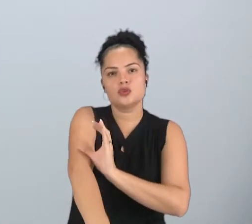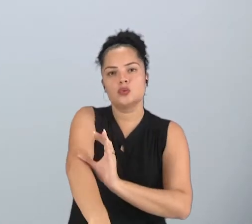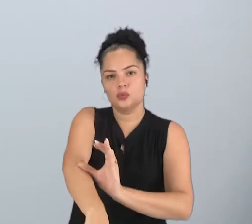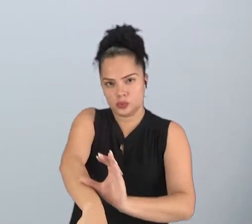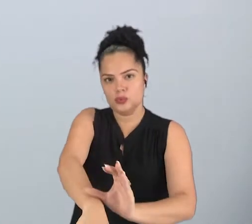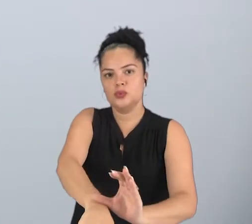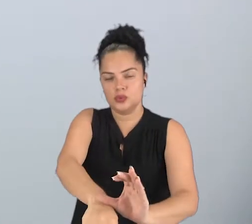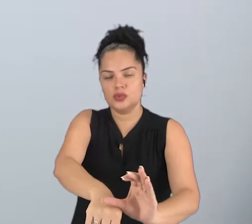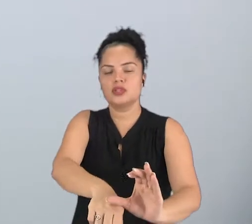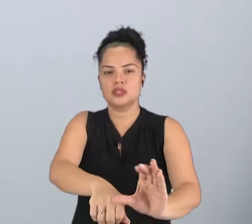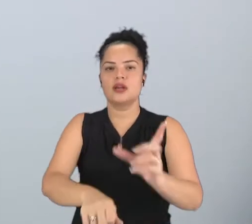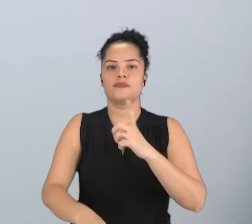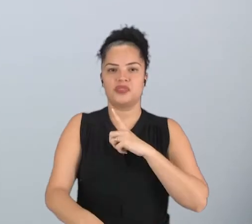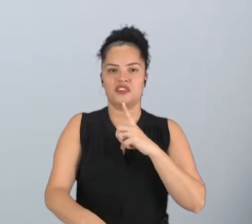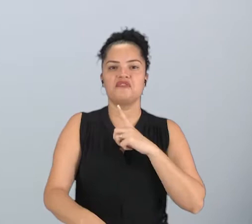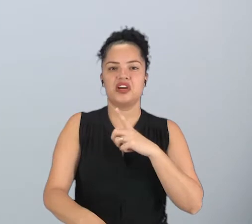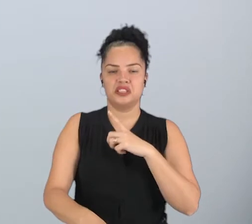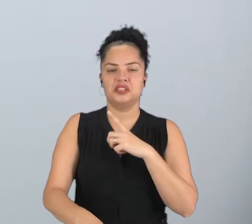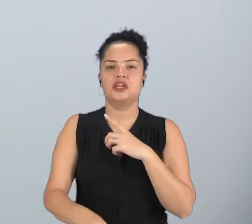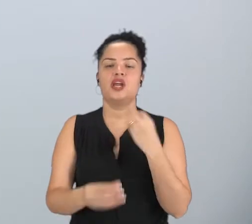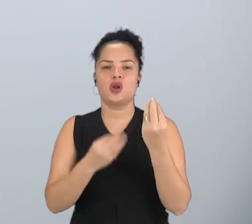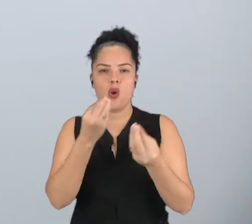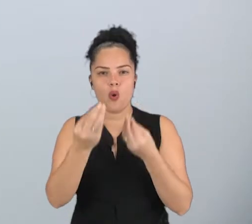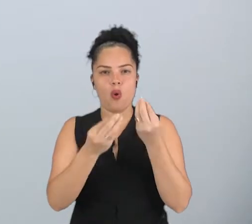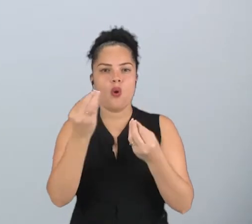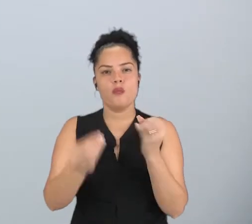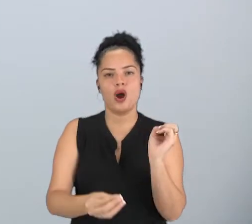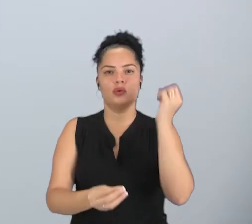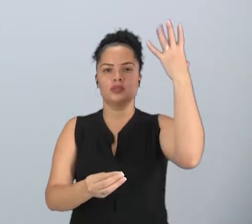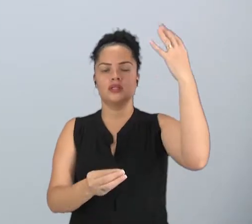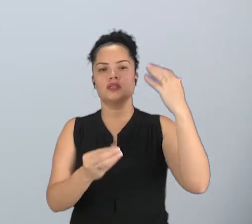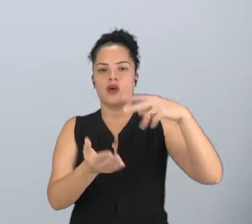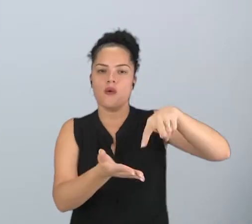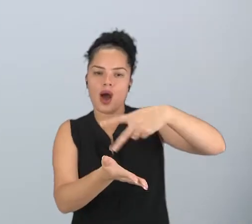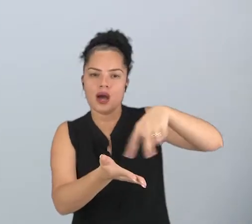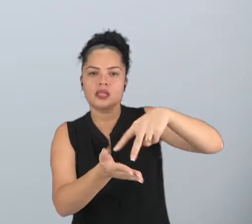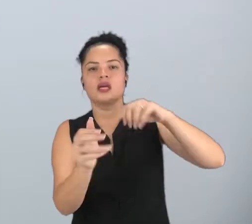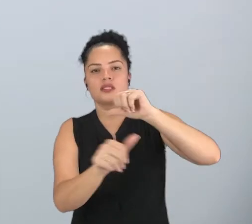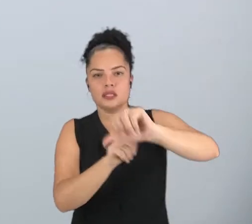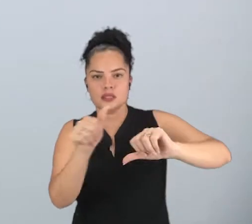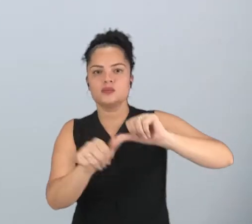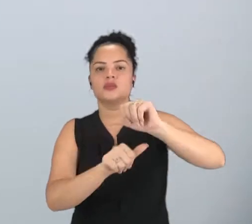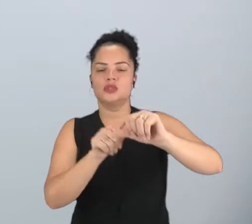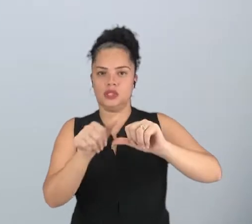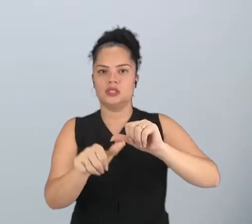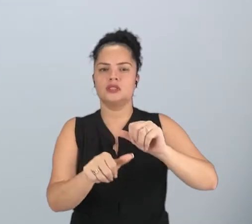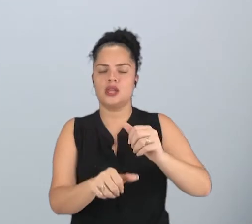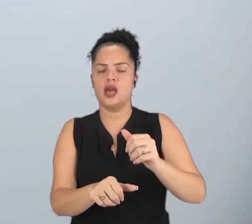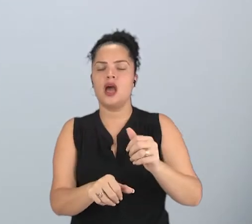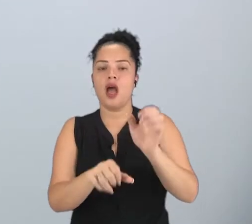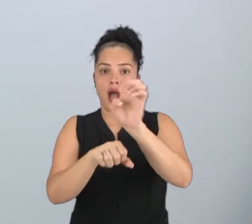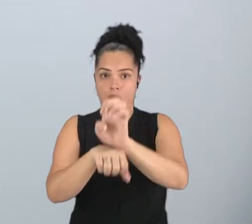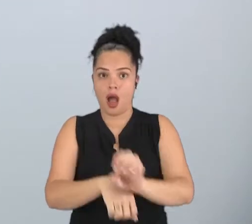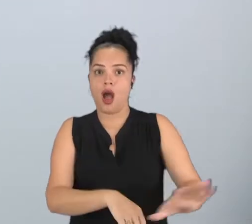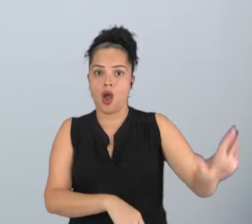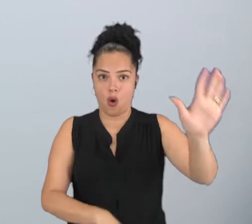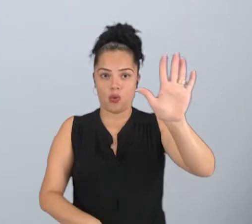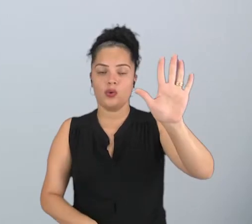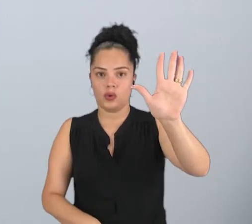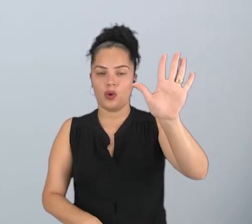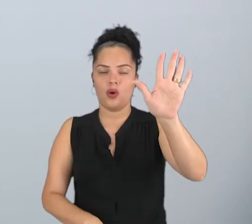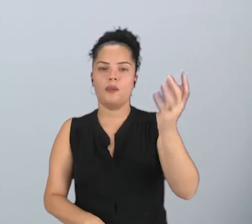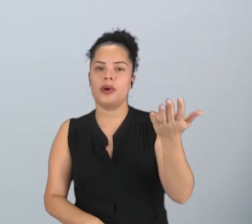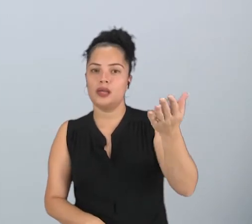eu vou tendo esses registros dessas danças e dessas modificações. Voltando à Europa, nós falamos